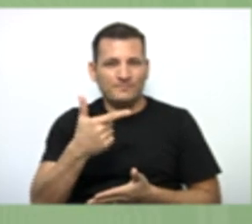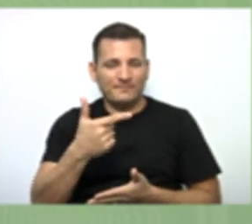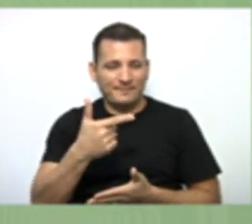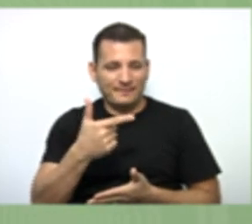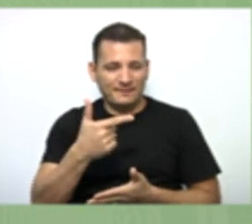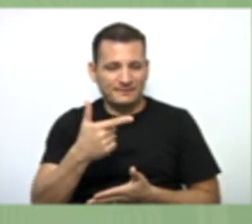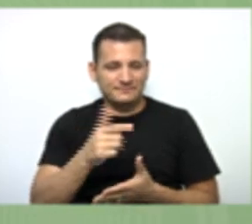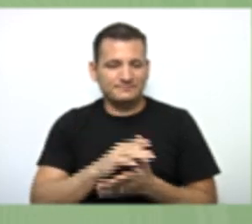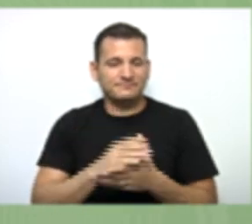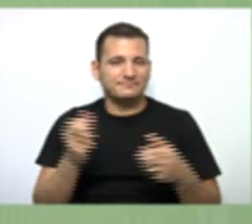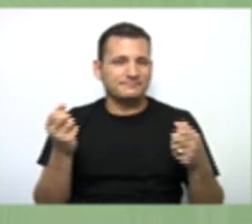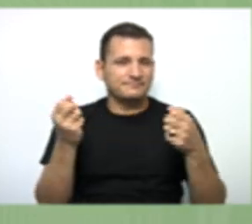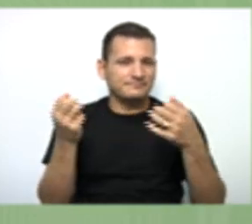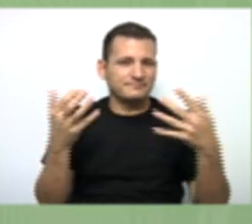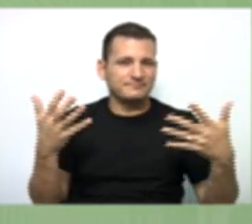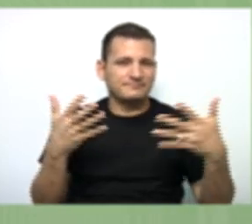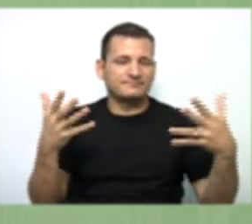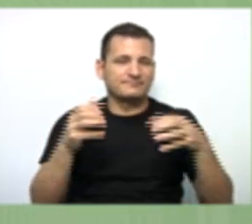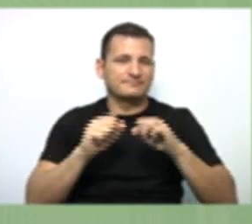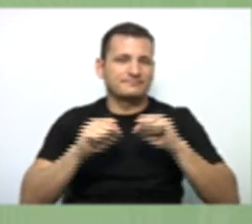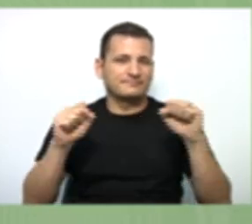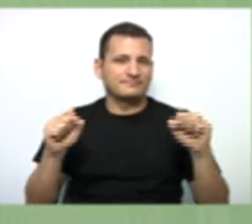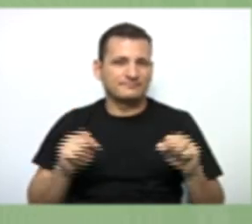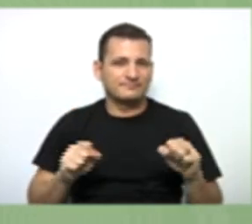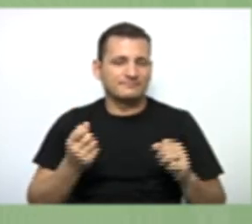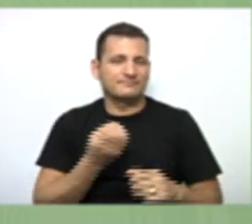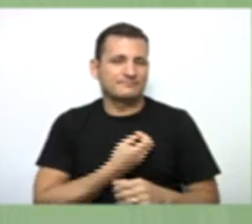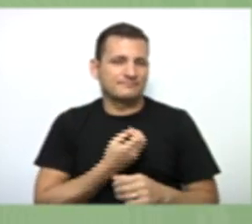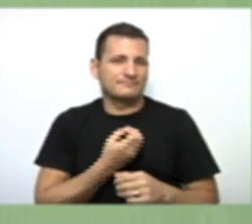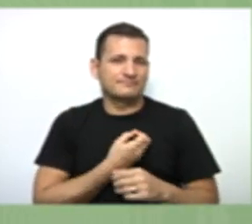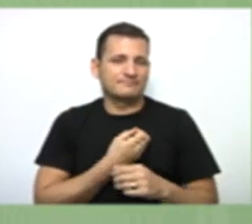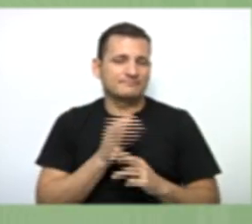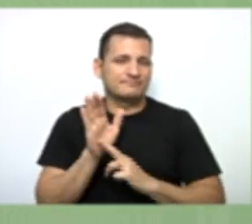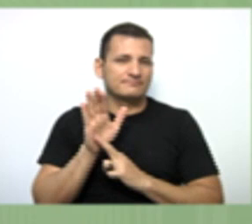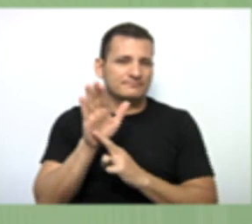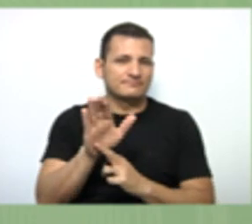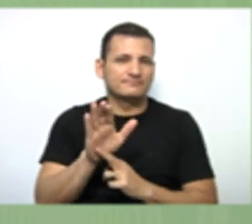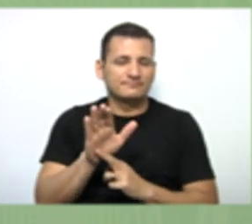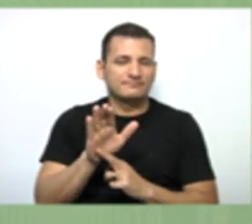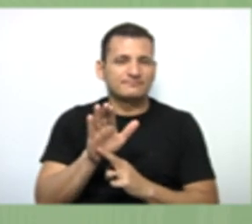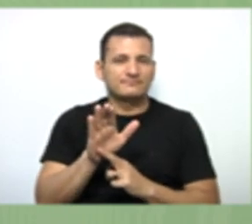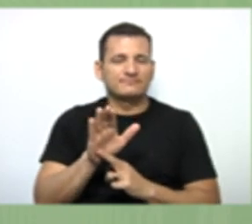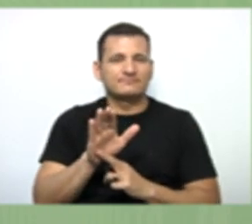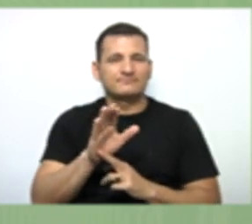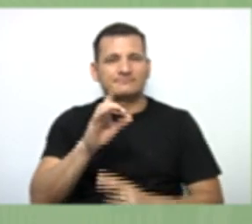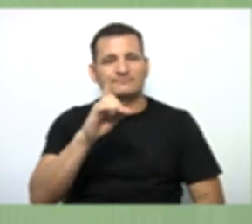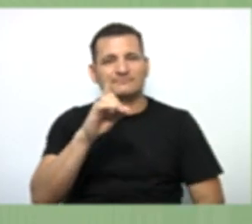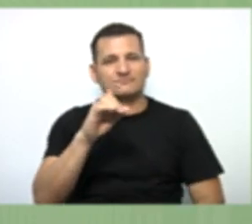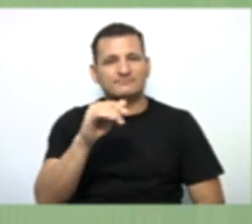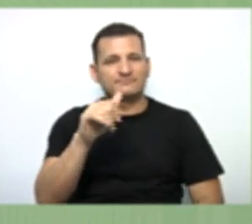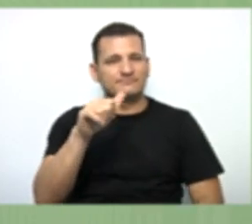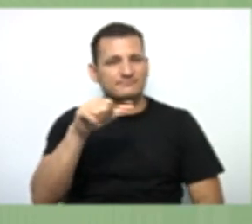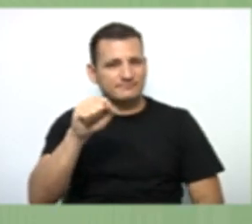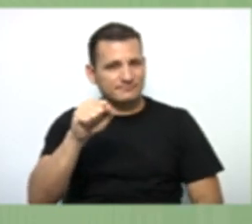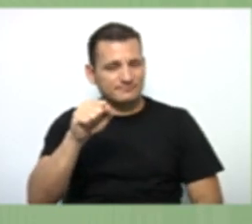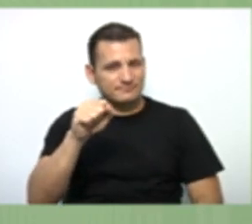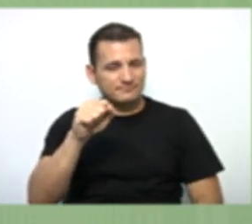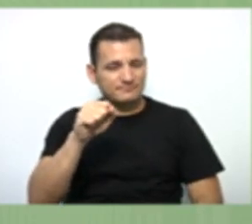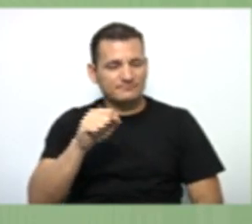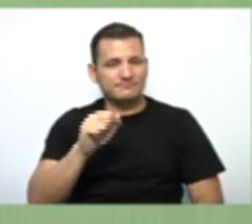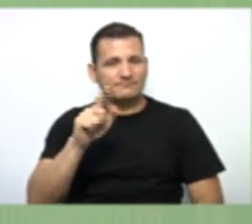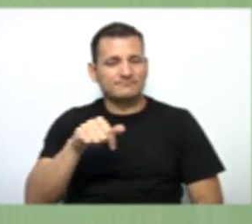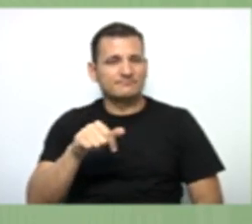Vamos falar de sistemas de numeração e representação de dados. É o nosso capítulo 3 e 4 do nosso guia de estudos.